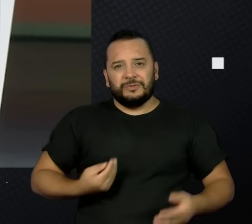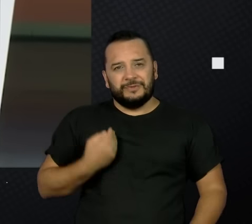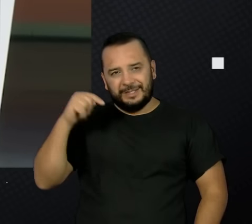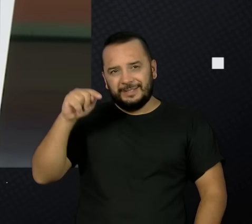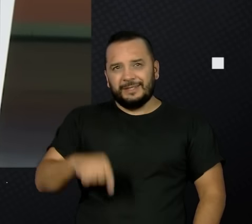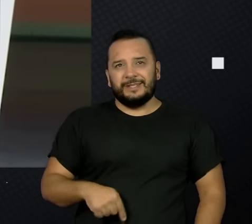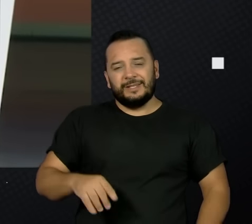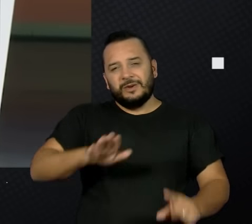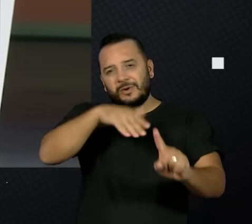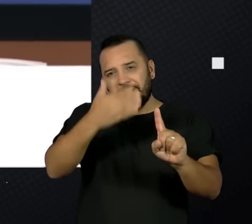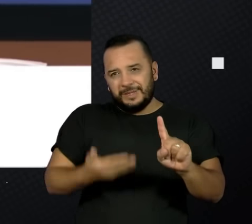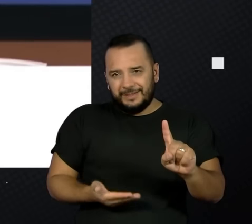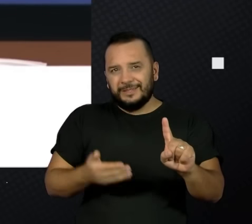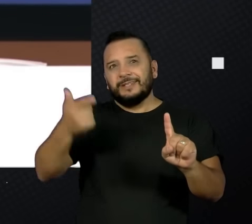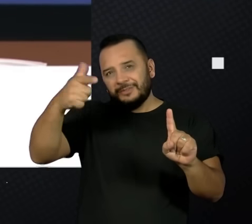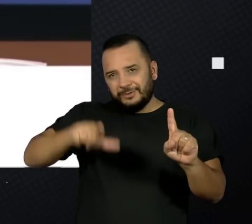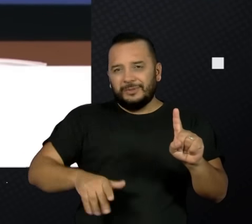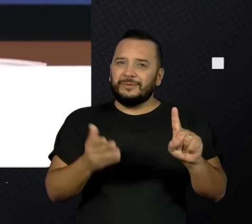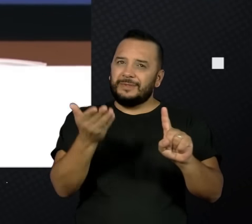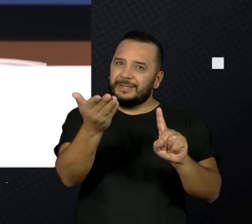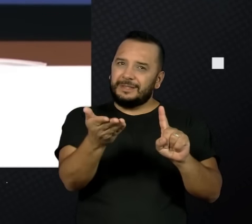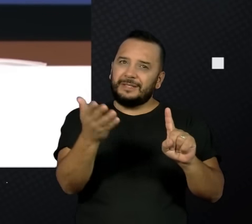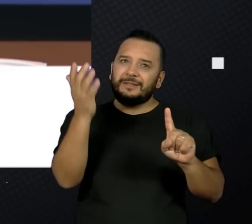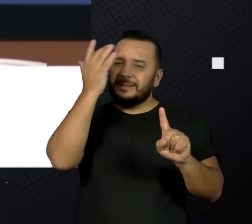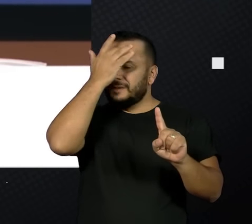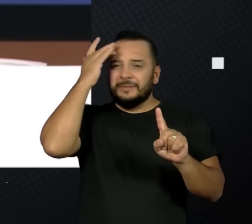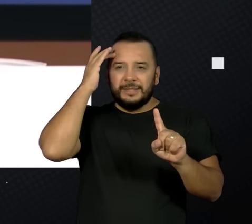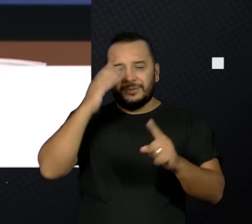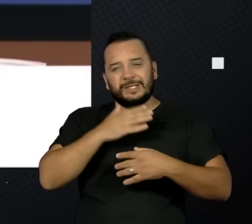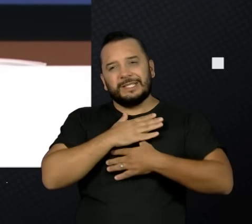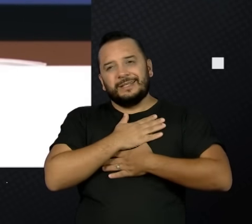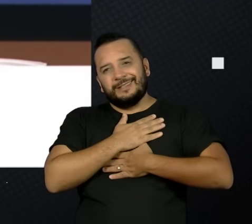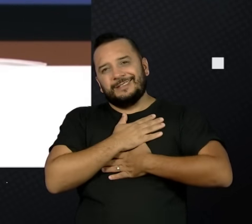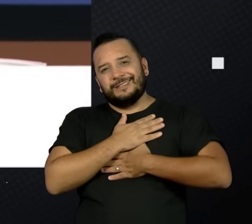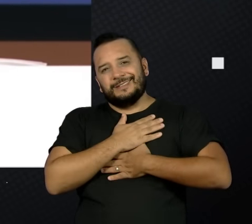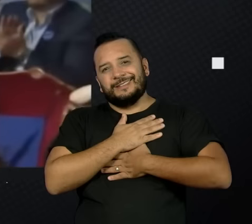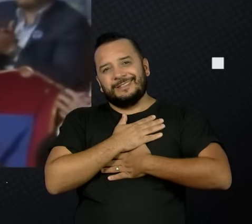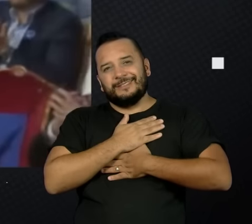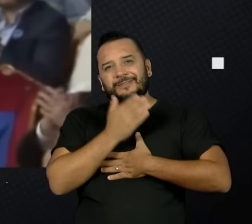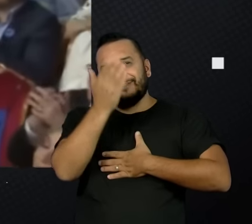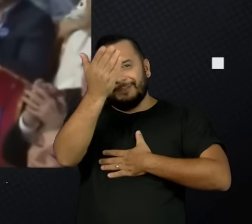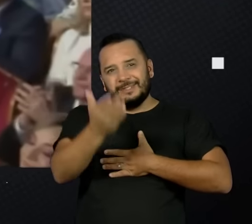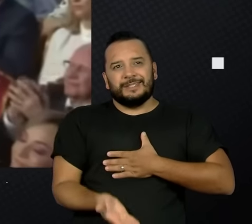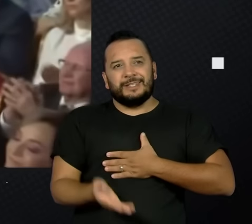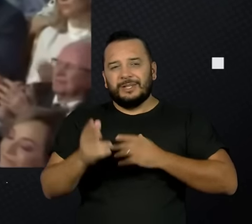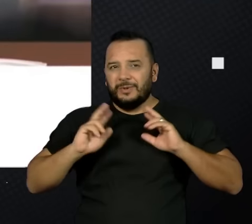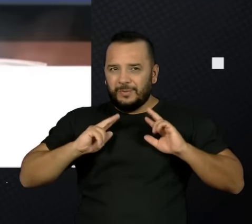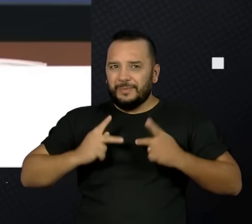homenagem e dizer que você é uma pessoa muito querida como ser humano,